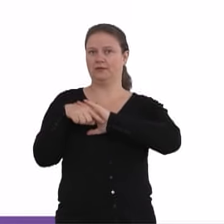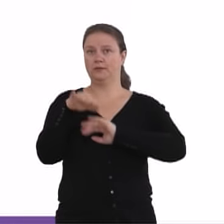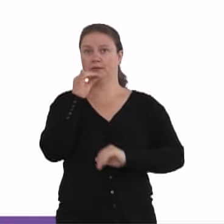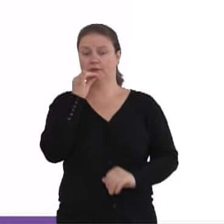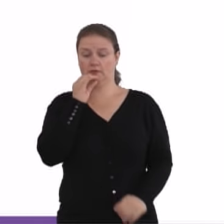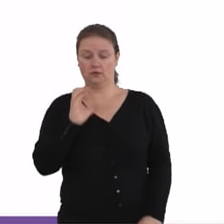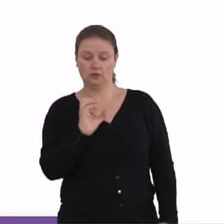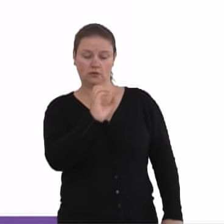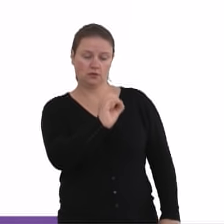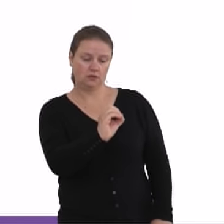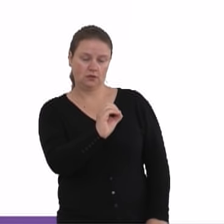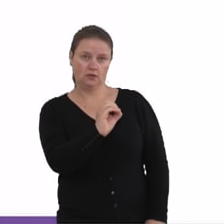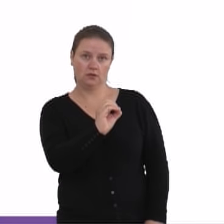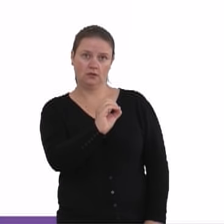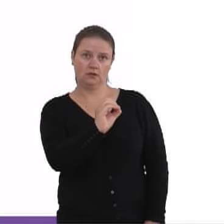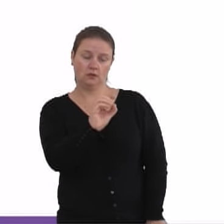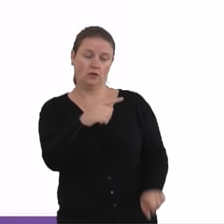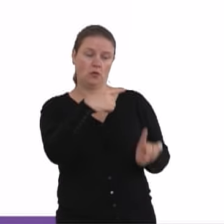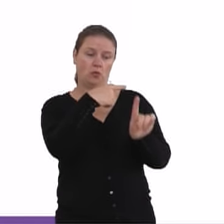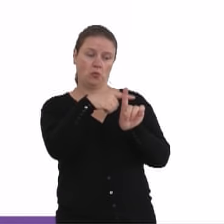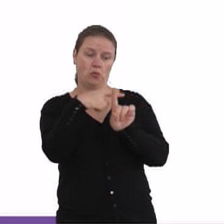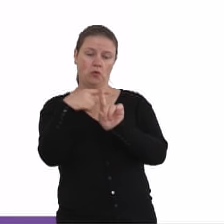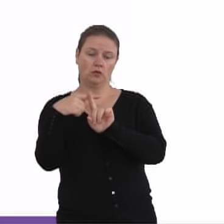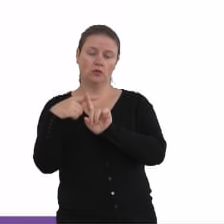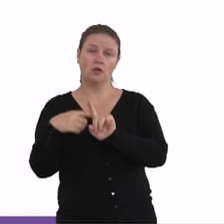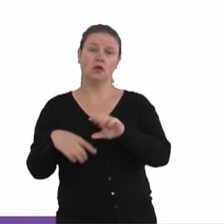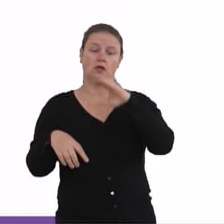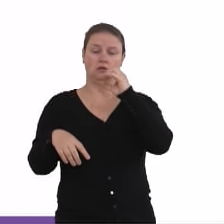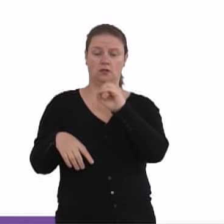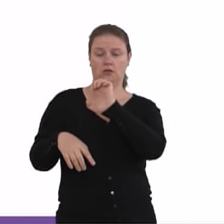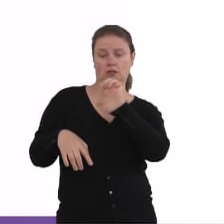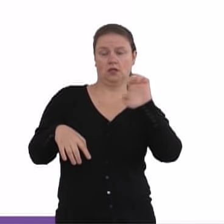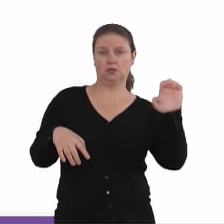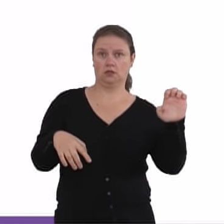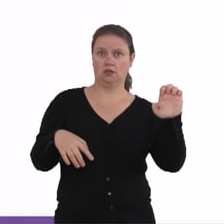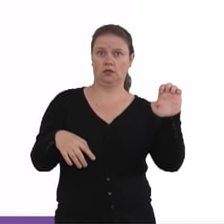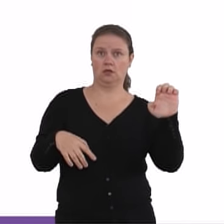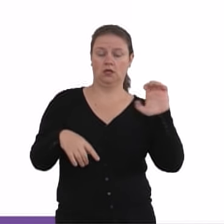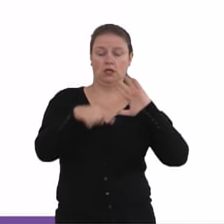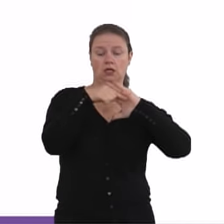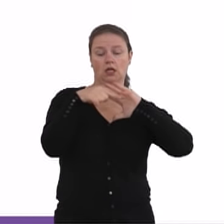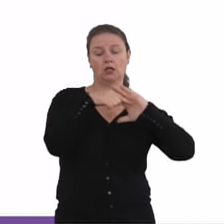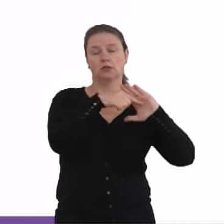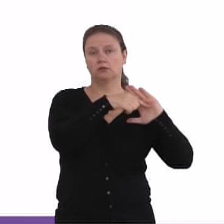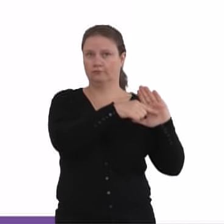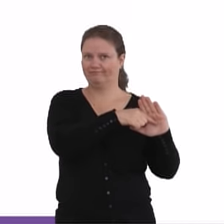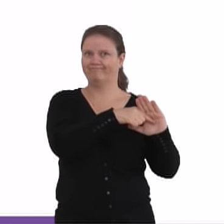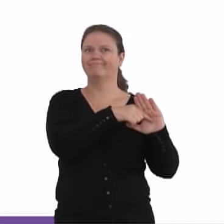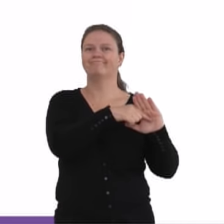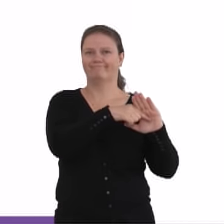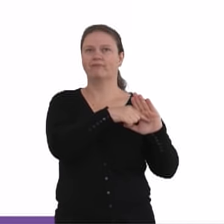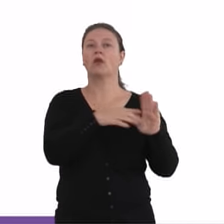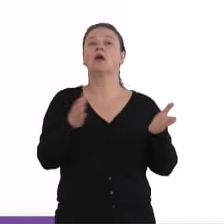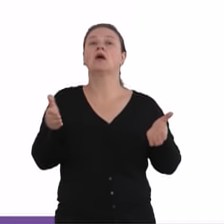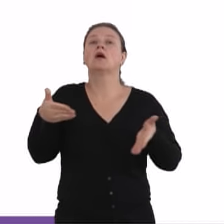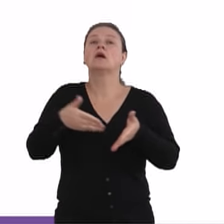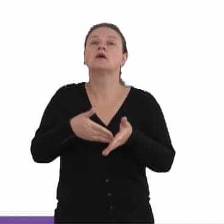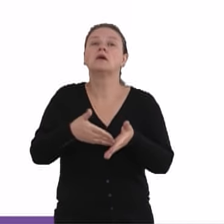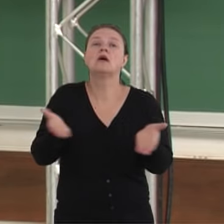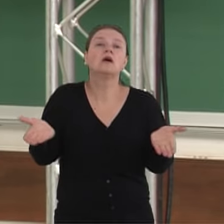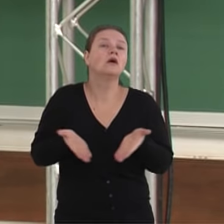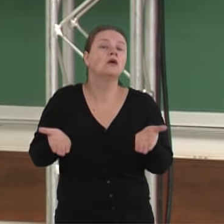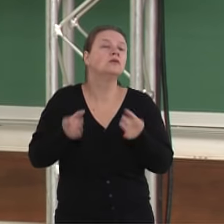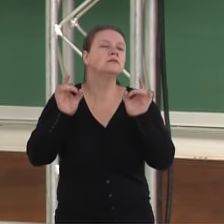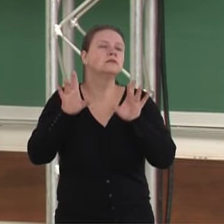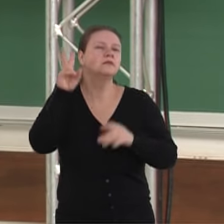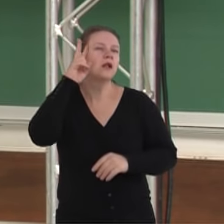0 à direita os positivos, 0 à esquerda todos os negativos. Então até agora a gente só está lembrando o que